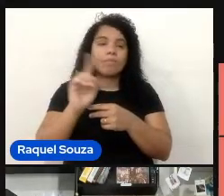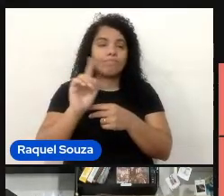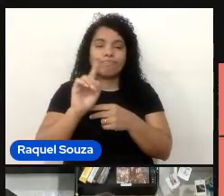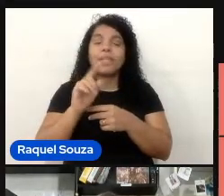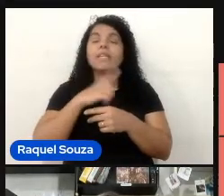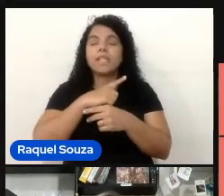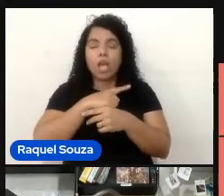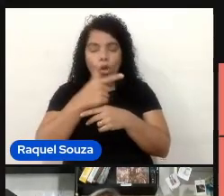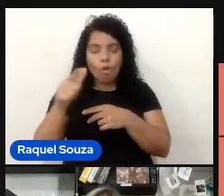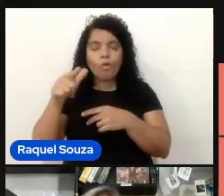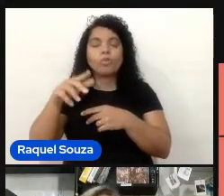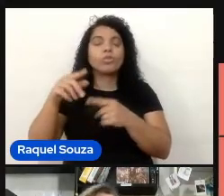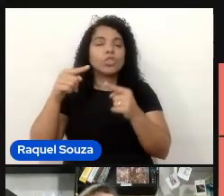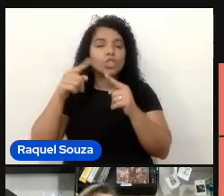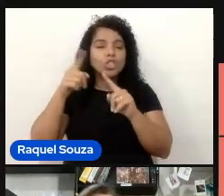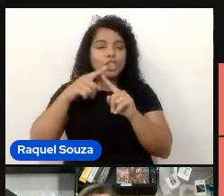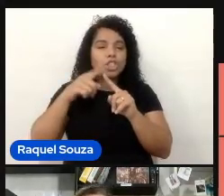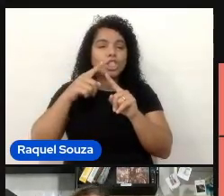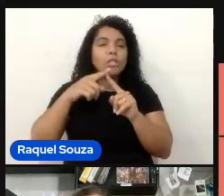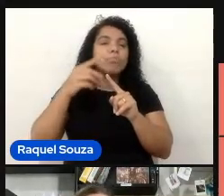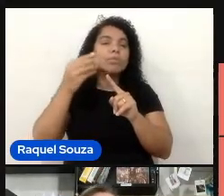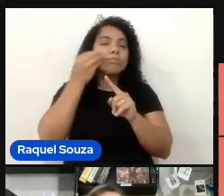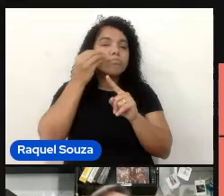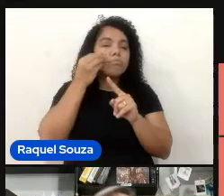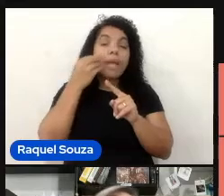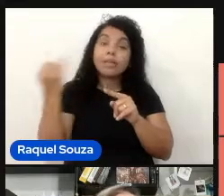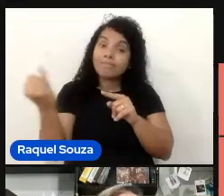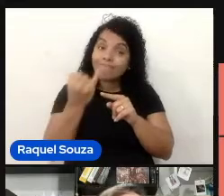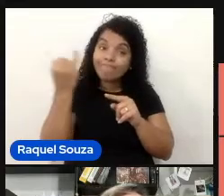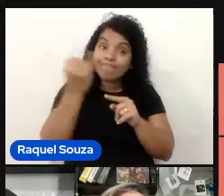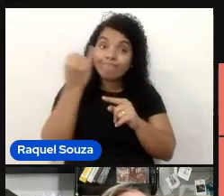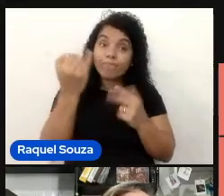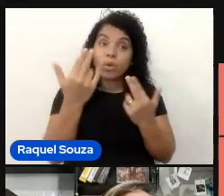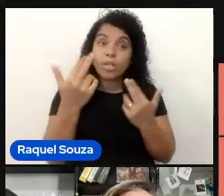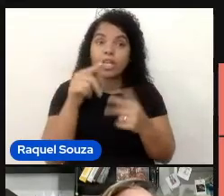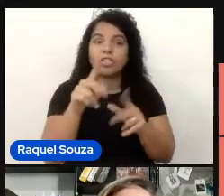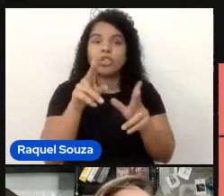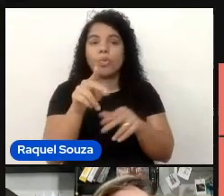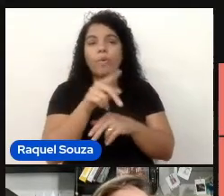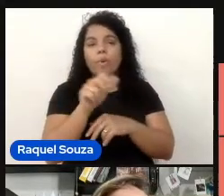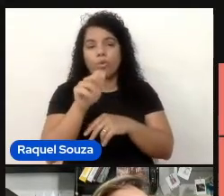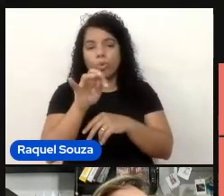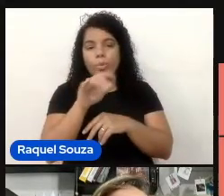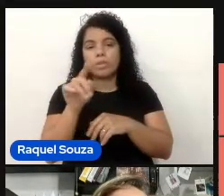outros tipos de testes que é muito importante também, tanto quanto.